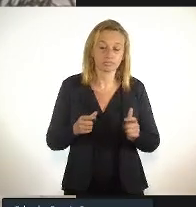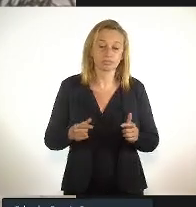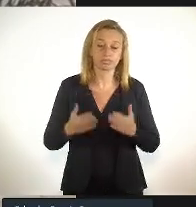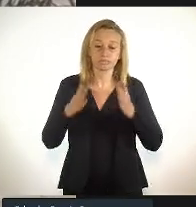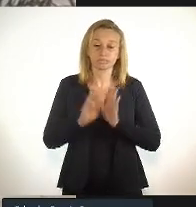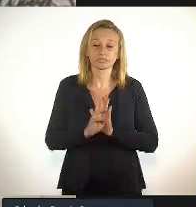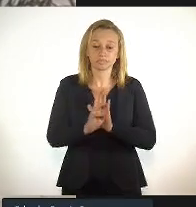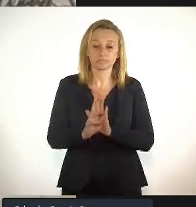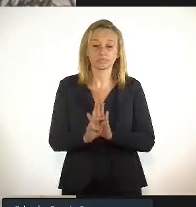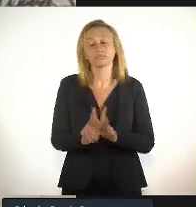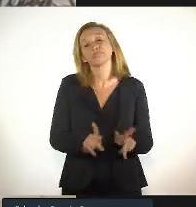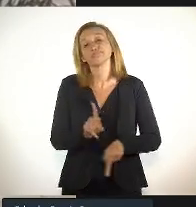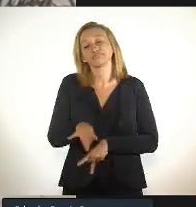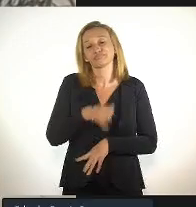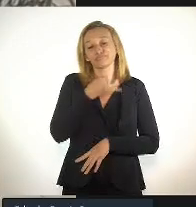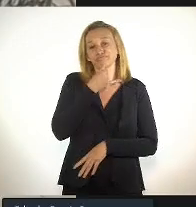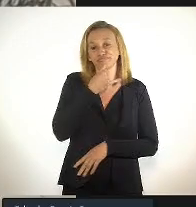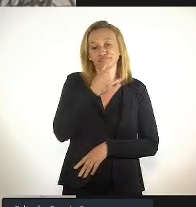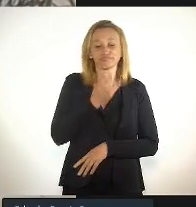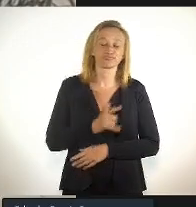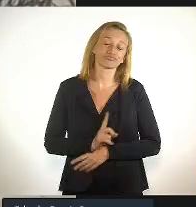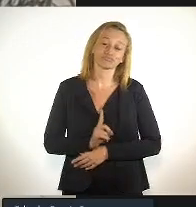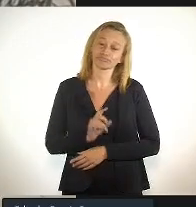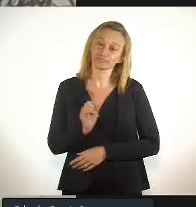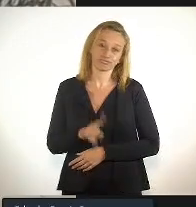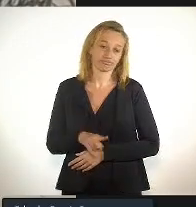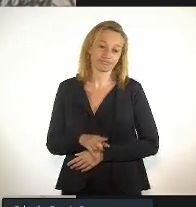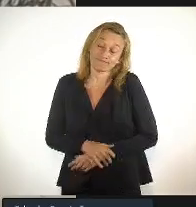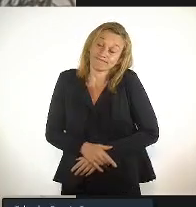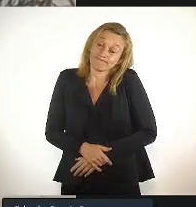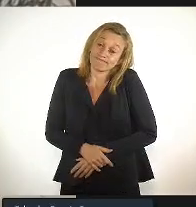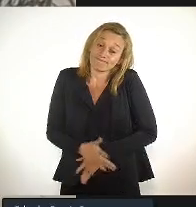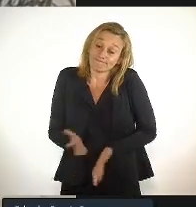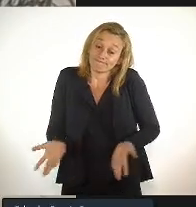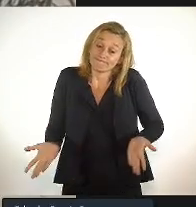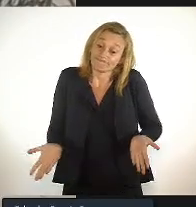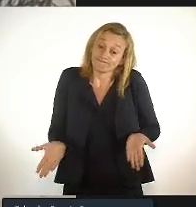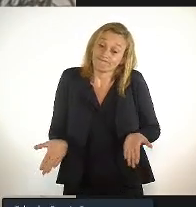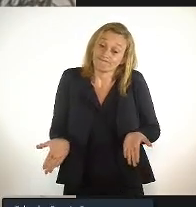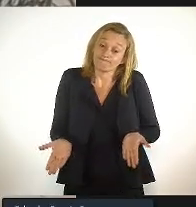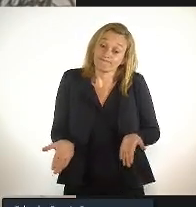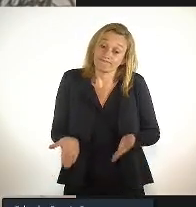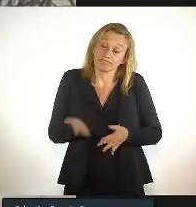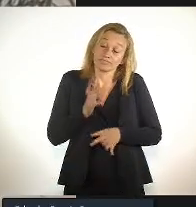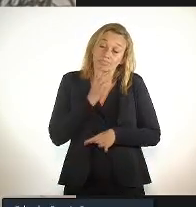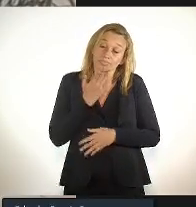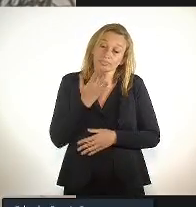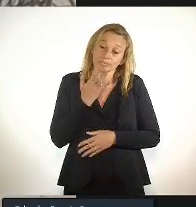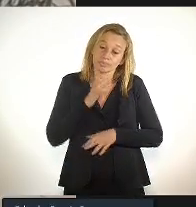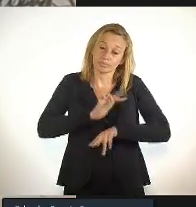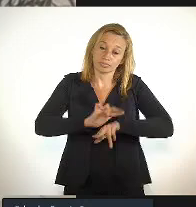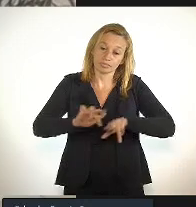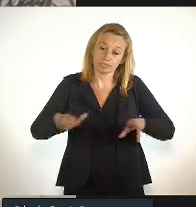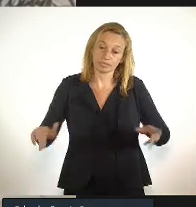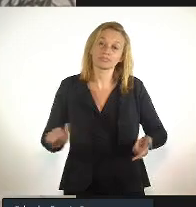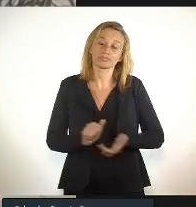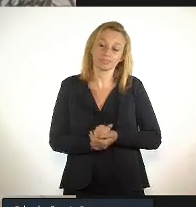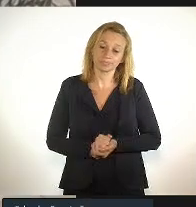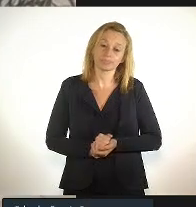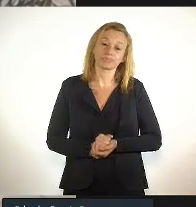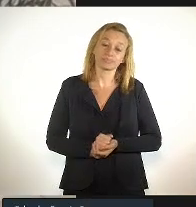e, infelizmente, não é essa a coloração, não é essa